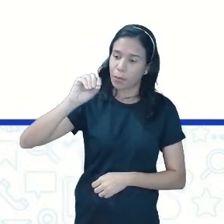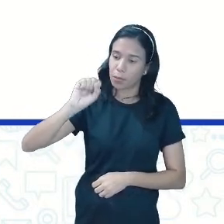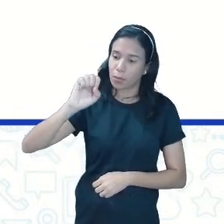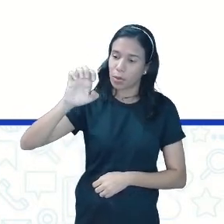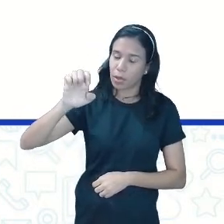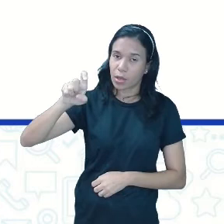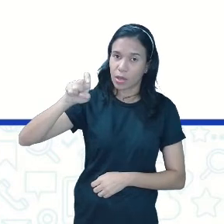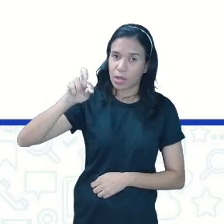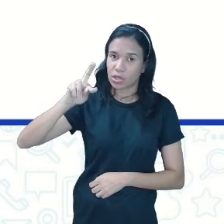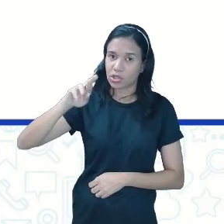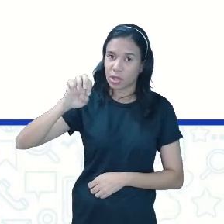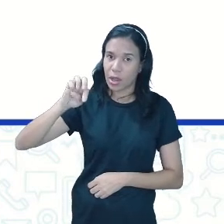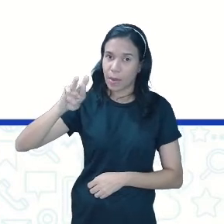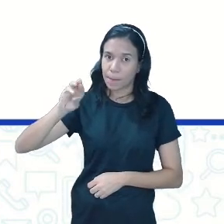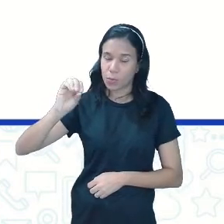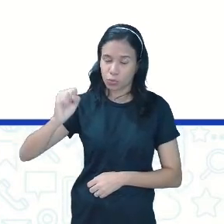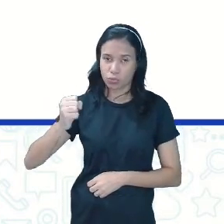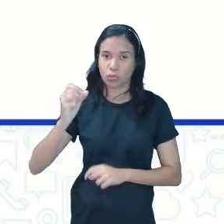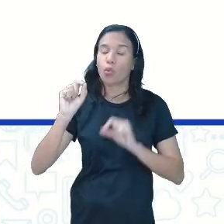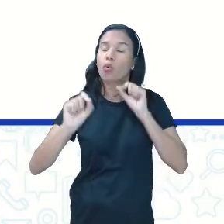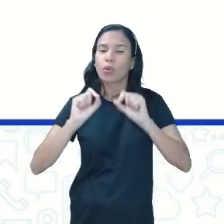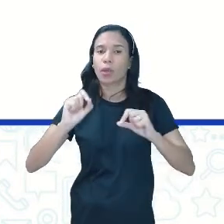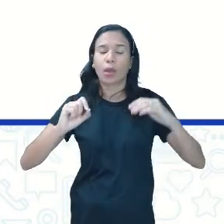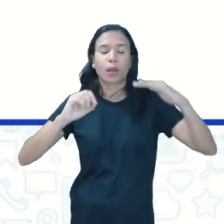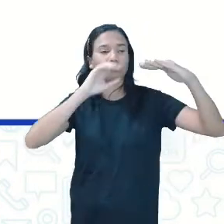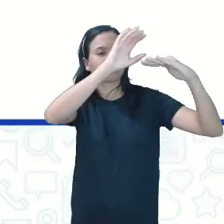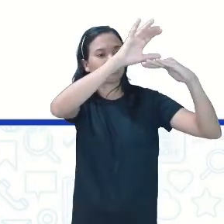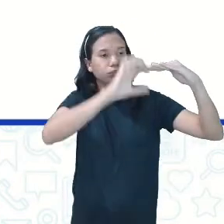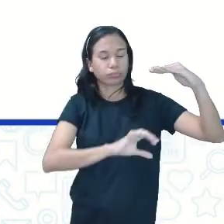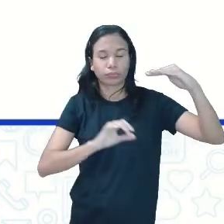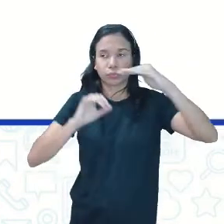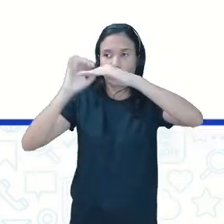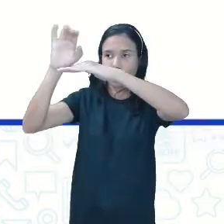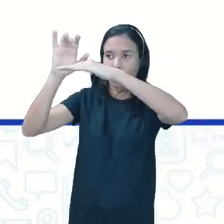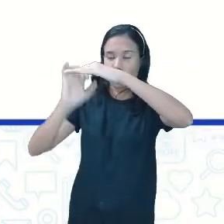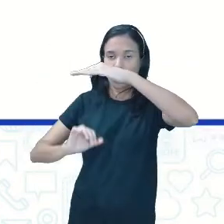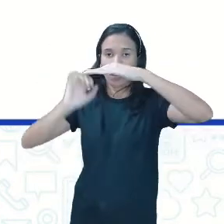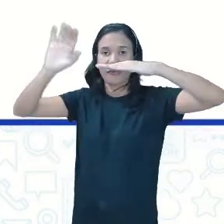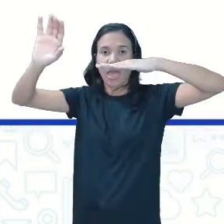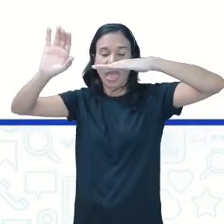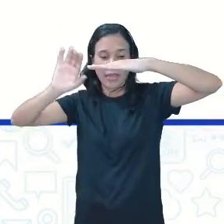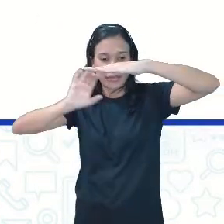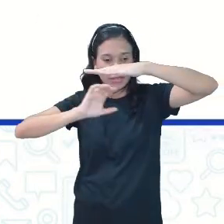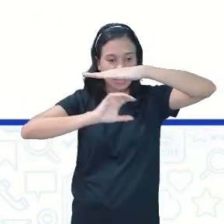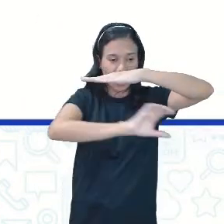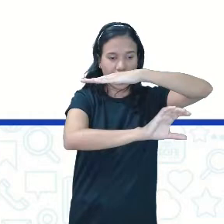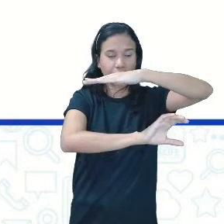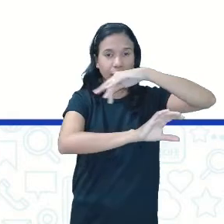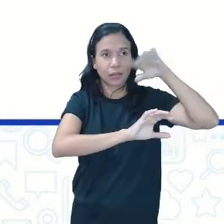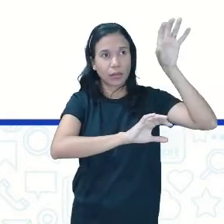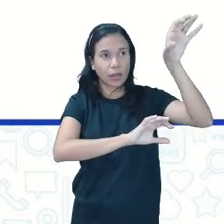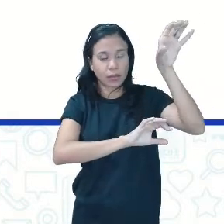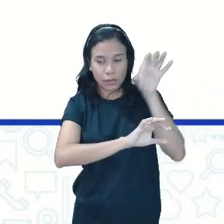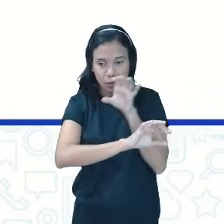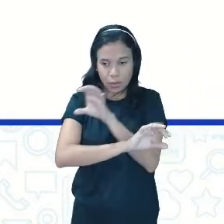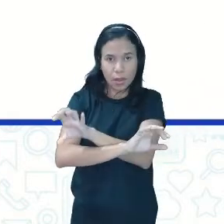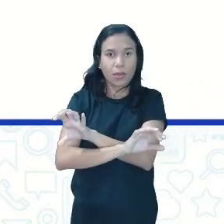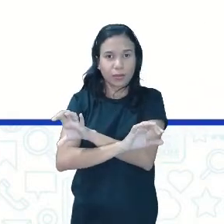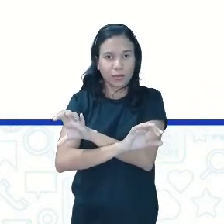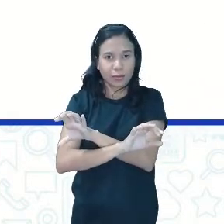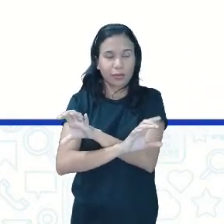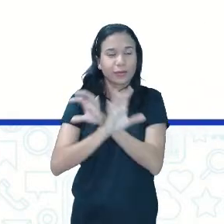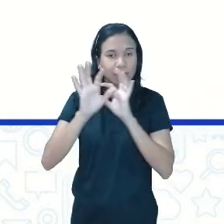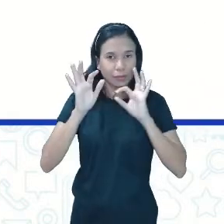O que é que isso acontece? A gente vai pegar o numerador de uma razão e multiplicar pelo denominador da outra